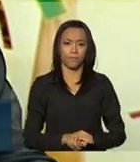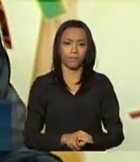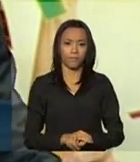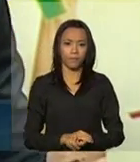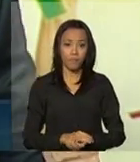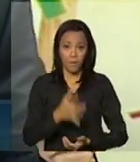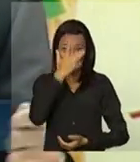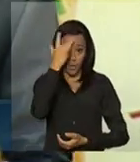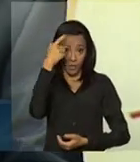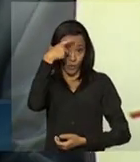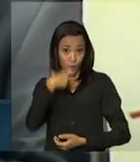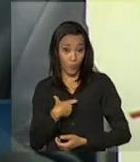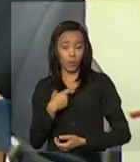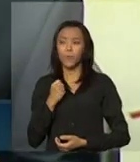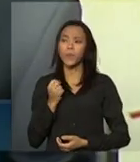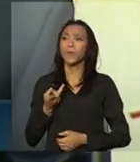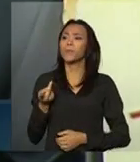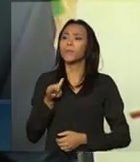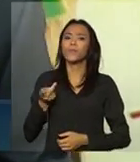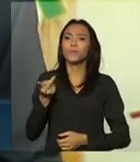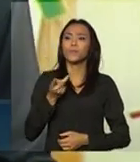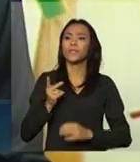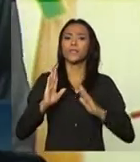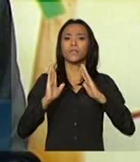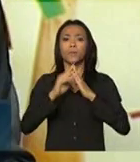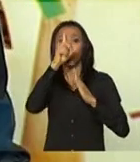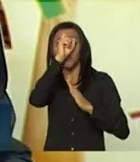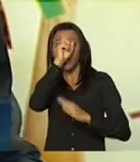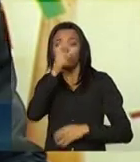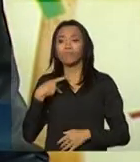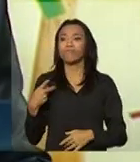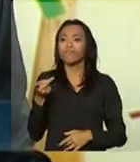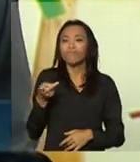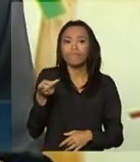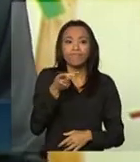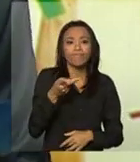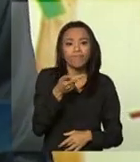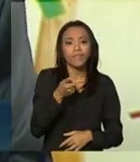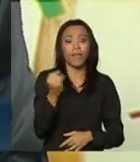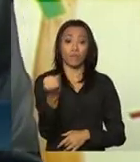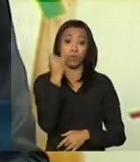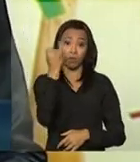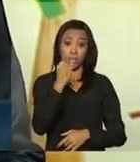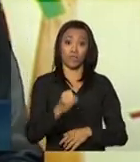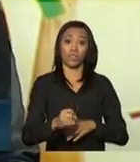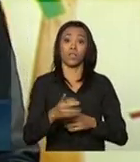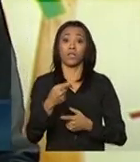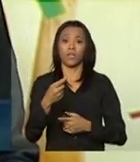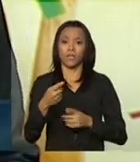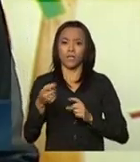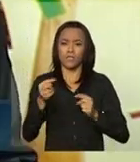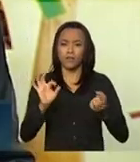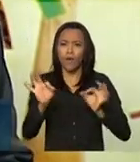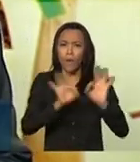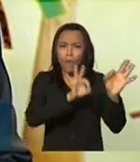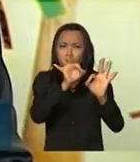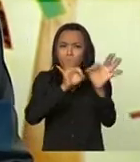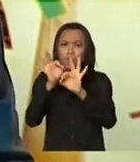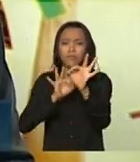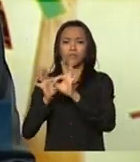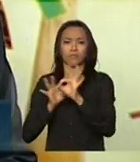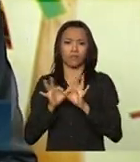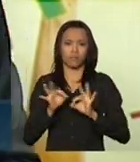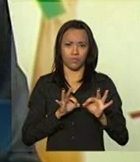o cidadão procurando uma unidade básica de saúde, porque é fundamental a constituição desta rede, esta